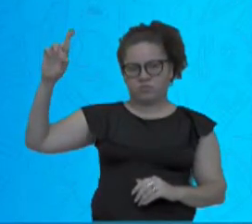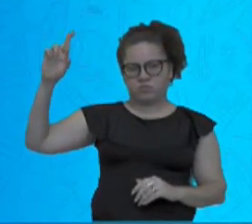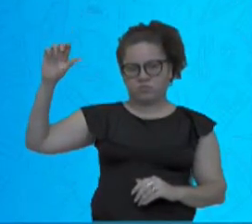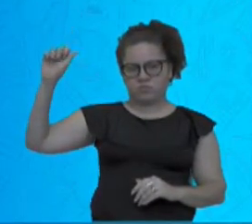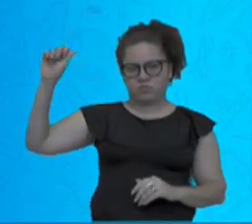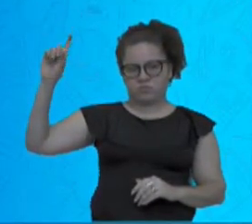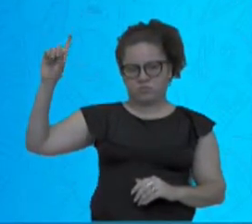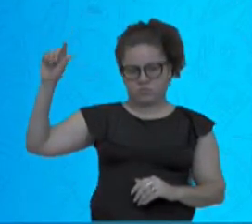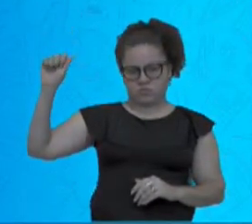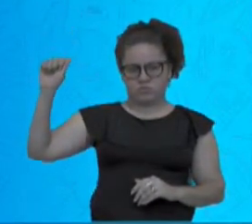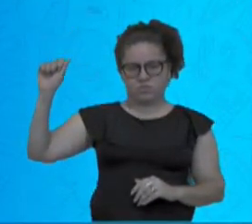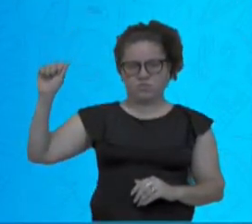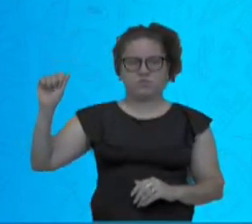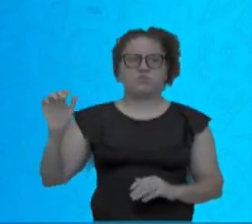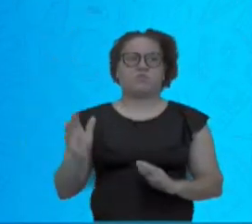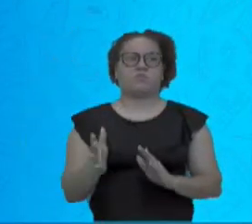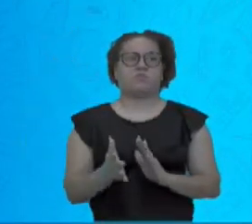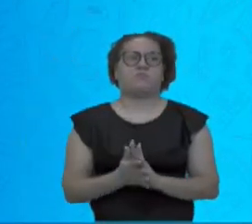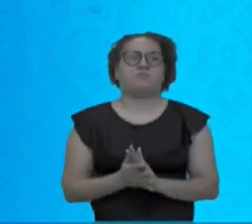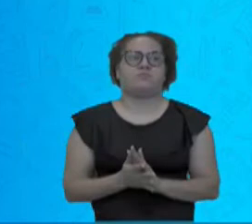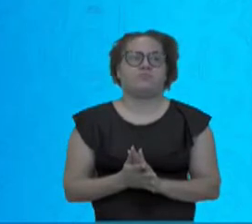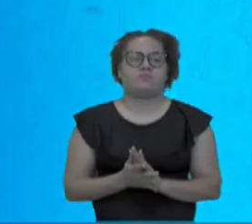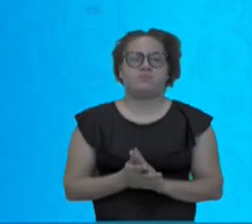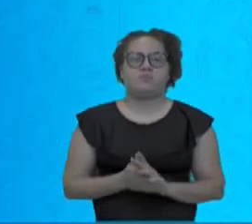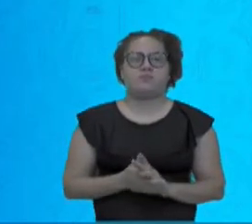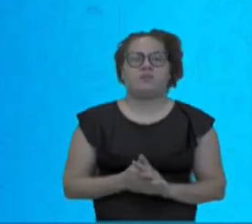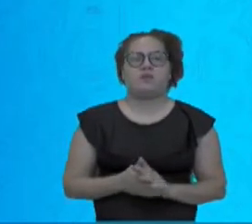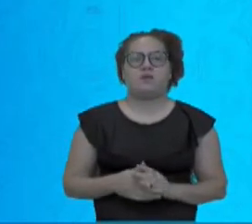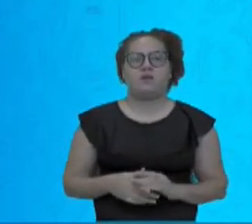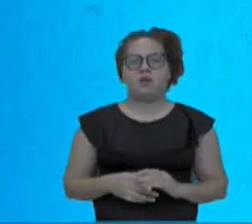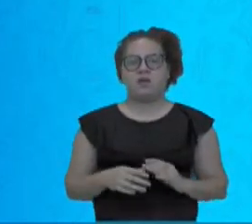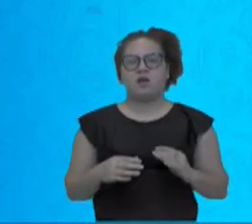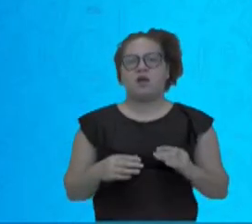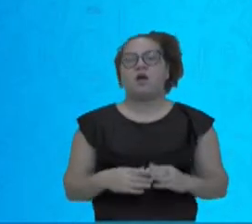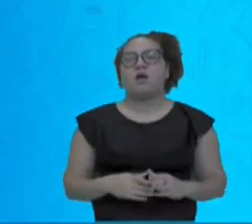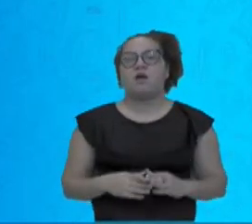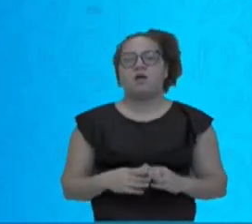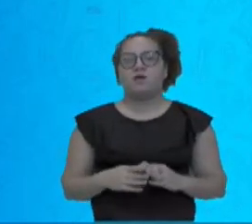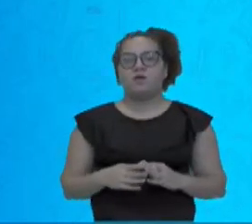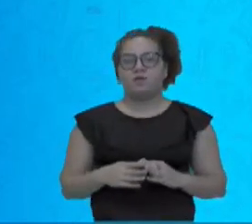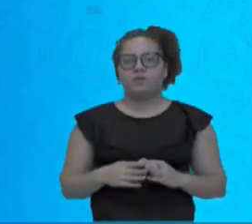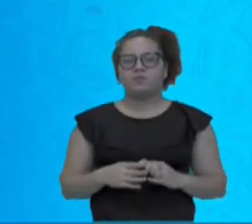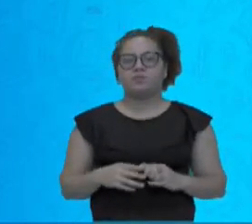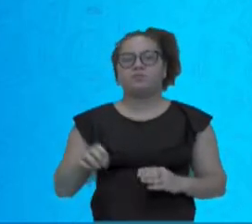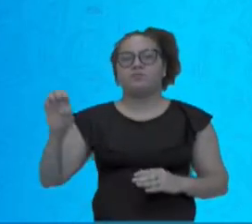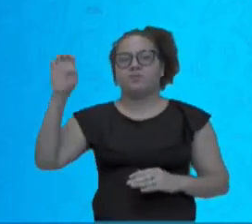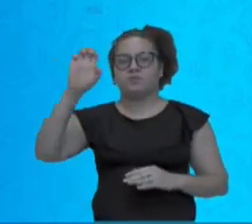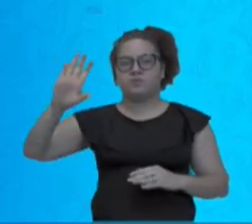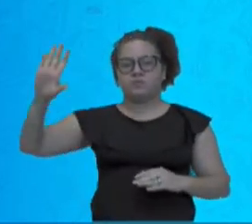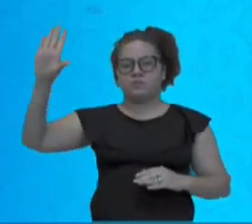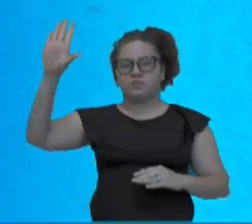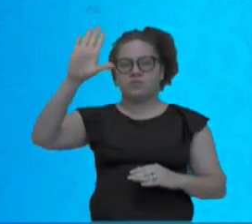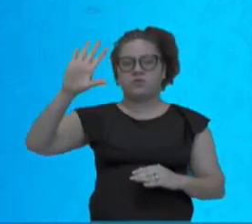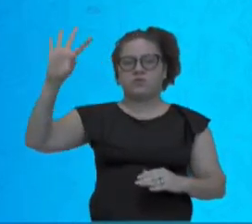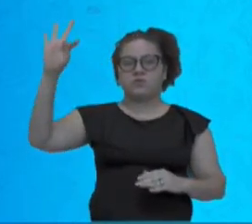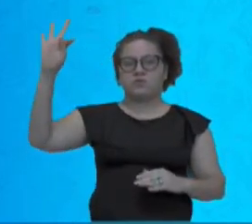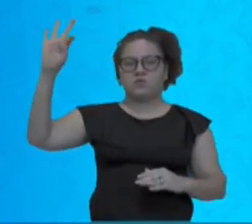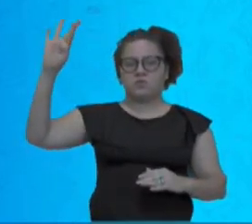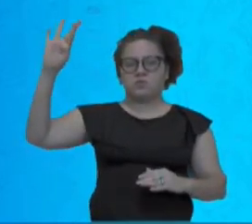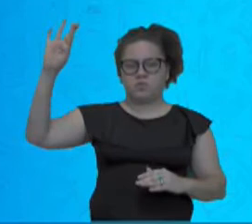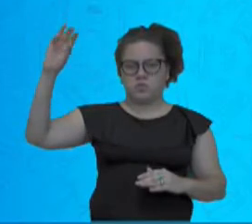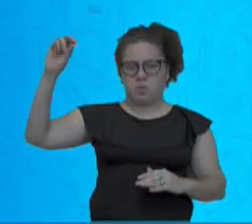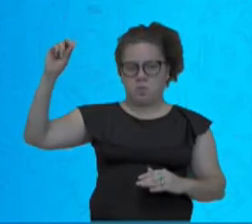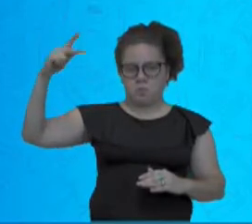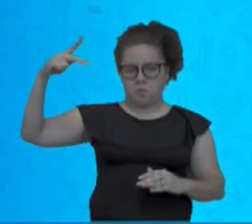região tropical é quente. A região temperada, o nome dela já fala. Aí, para